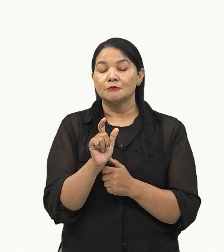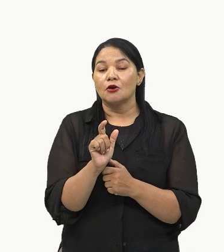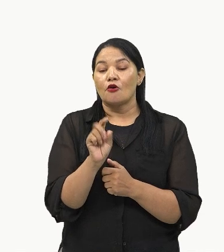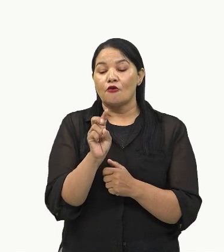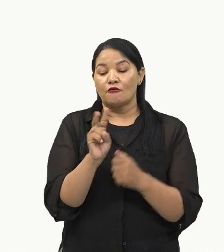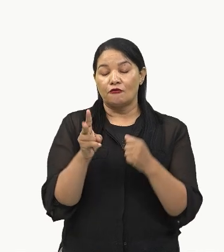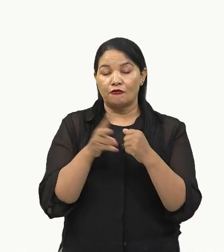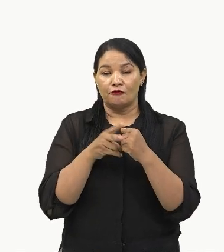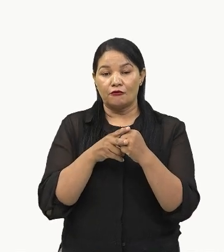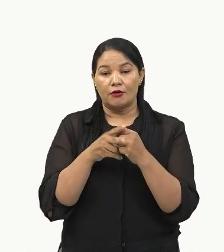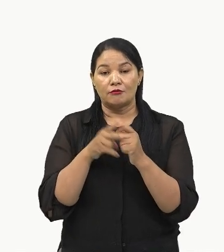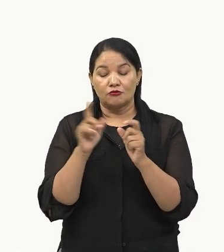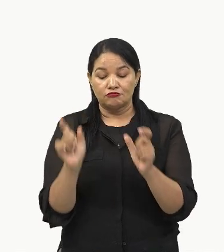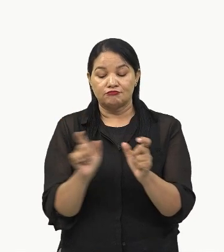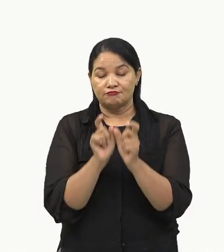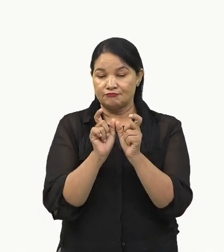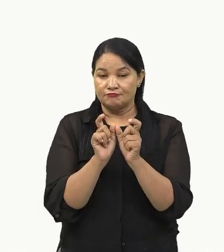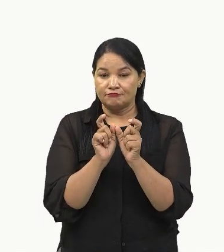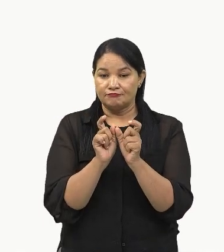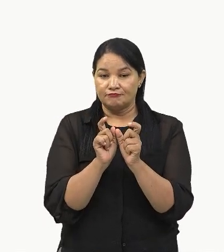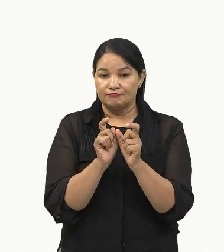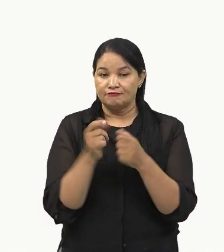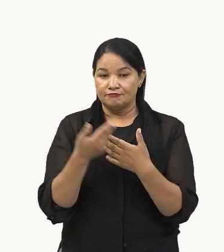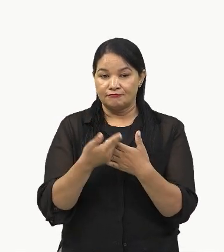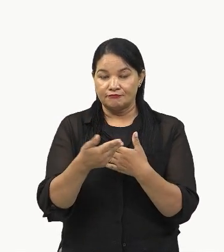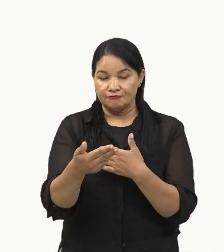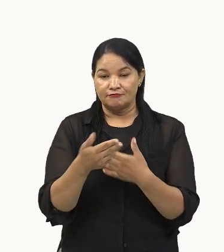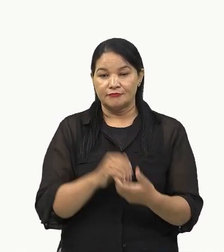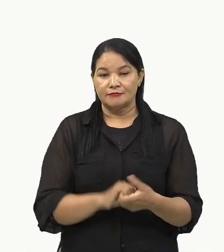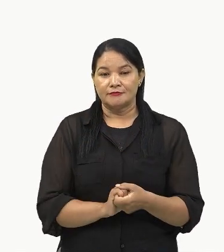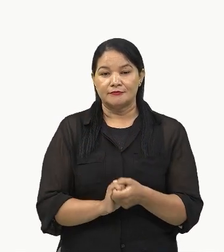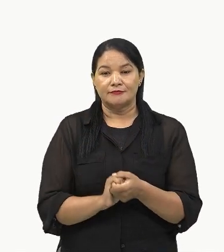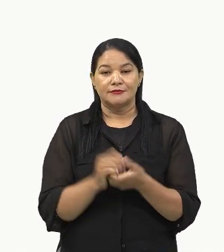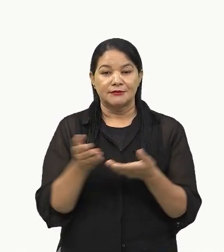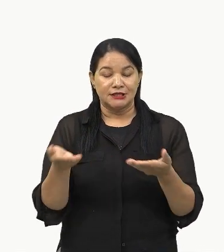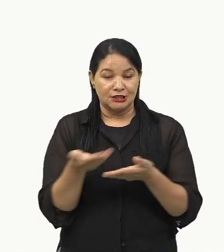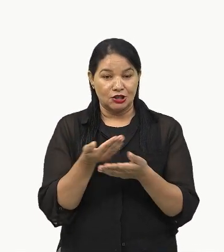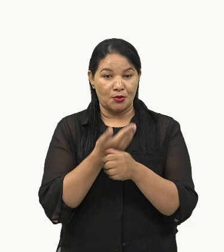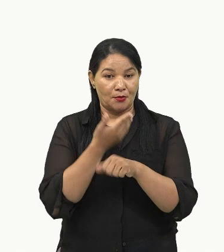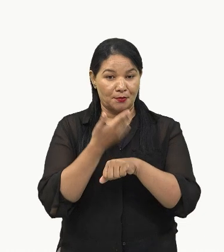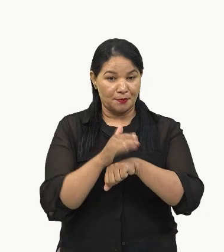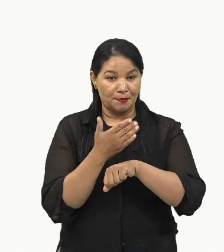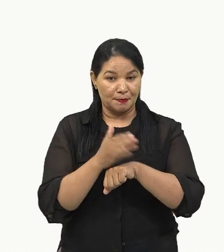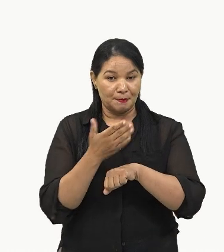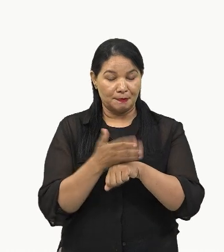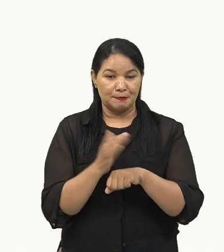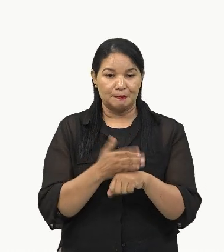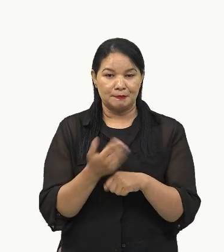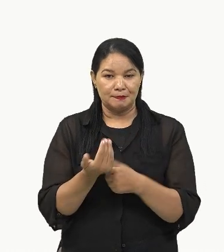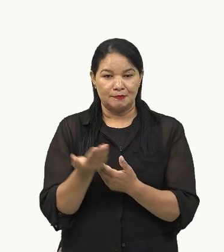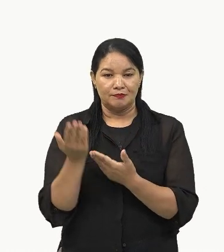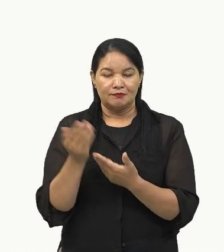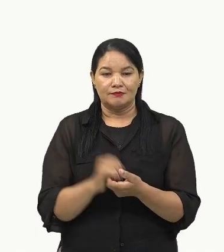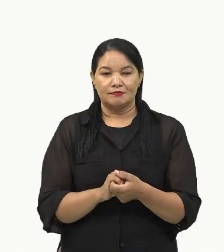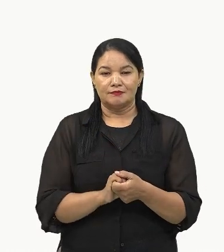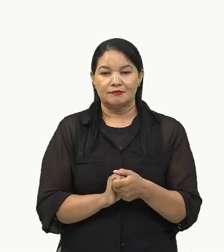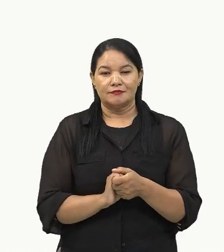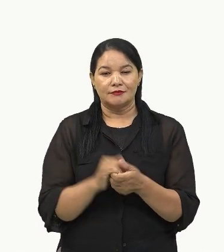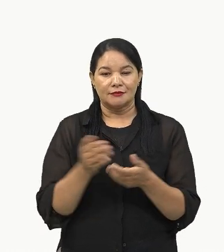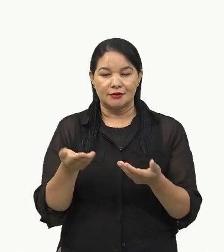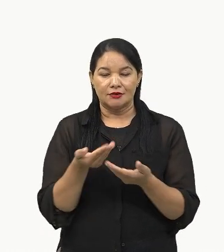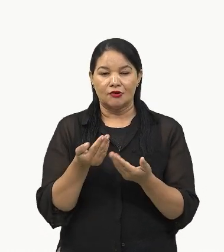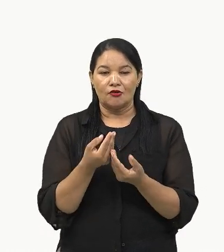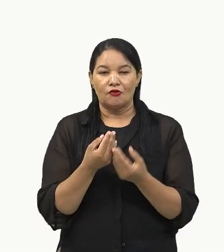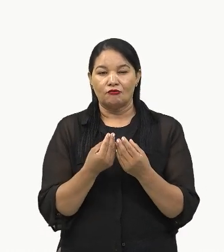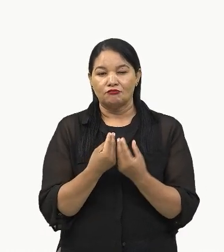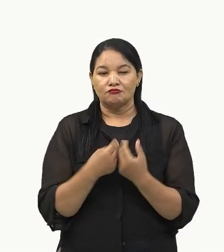composto. Ok? Adelante, nós temos. Agora nós vamos a praticar. Vamos colocar em prática aquilo